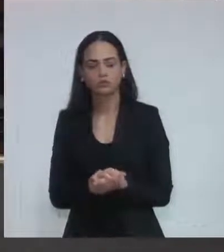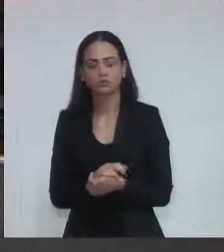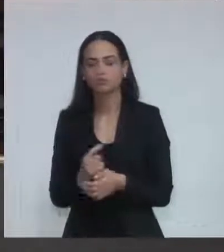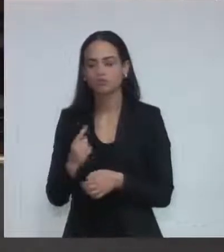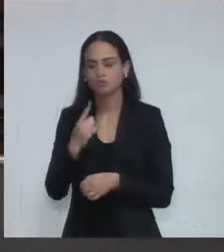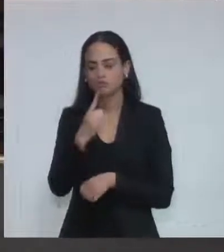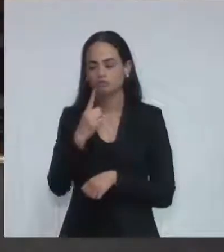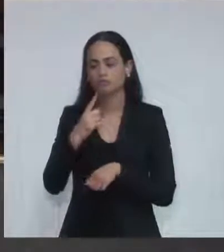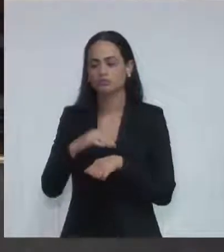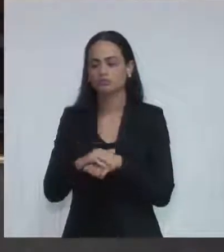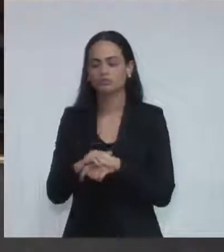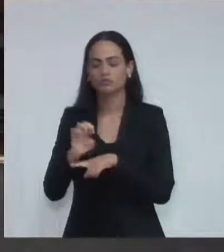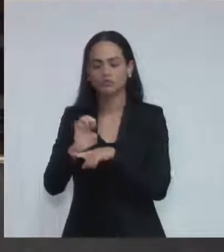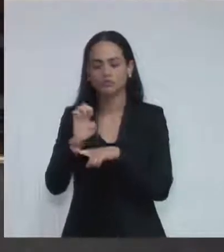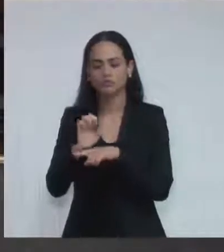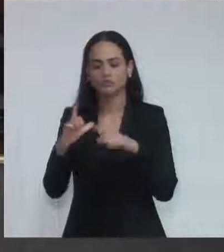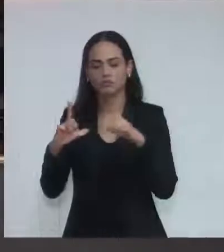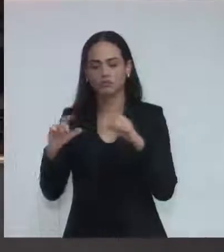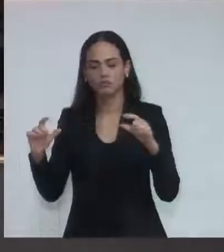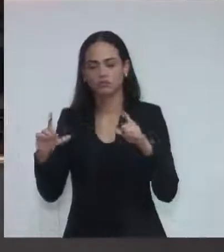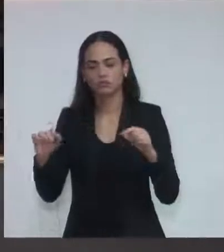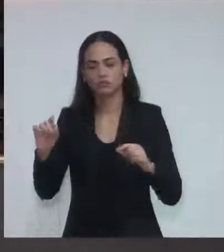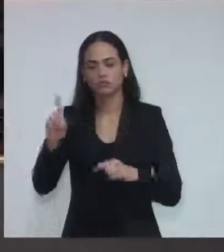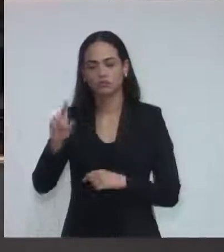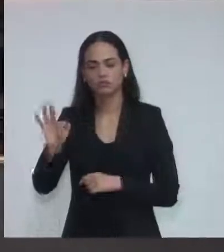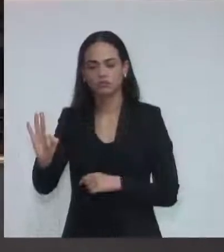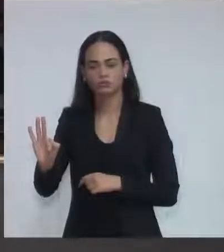andar, Brasília, Distrito Federal.